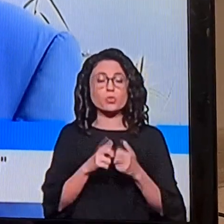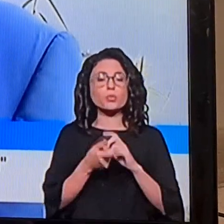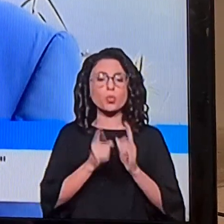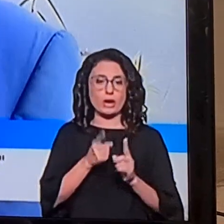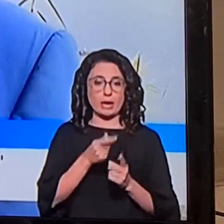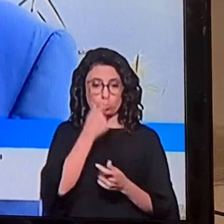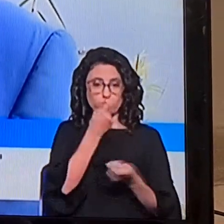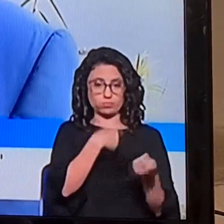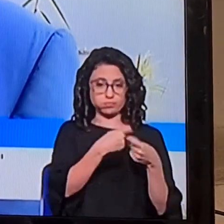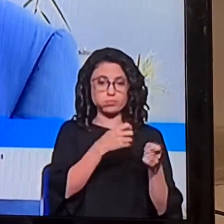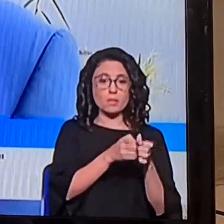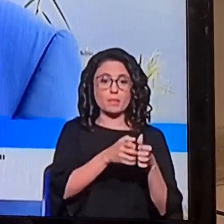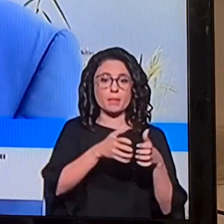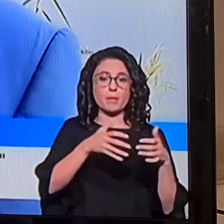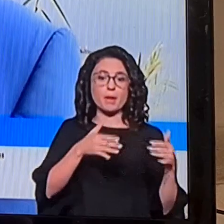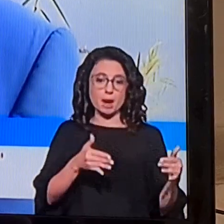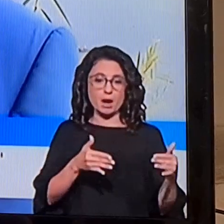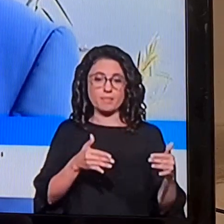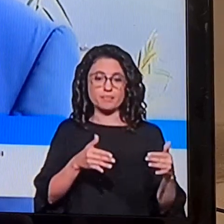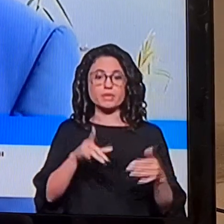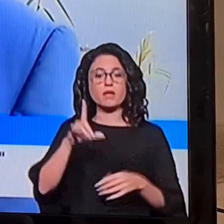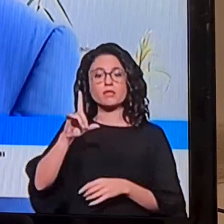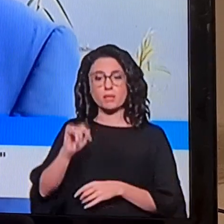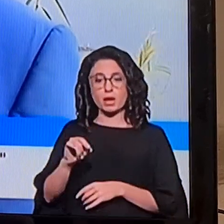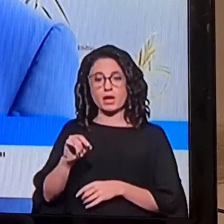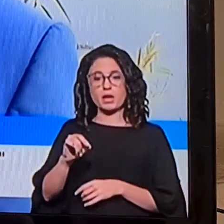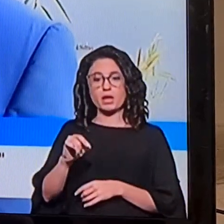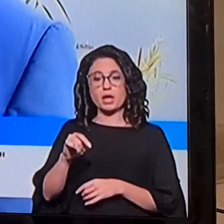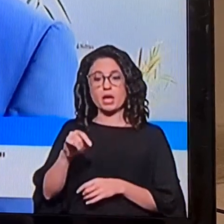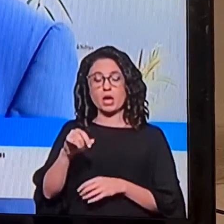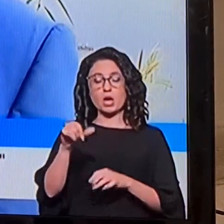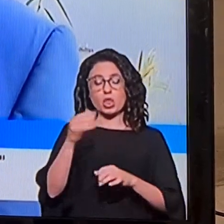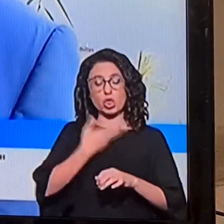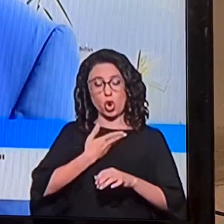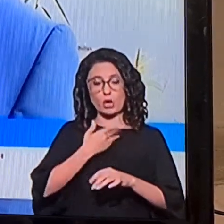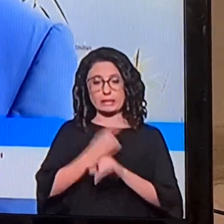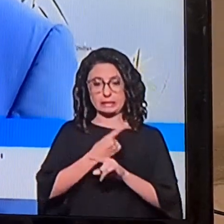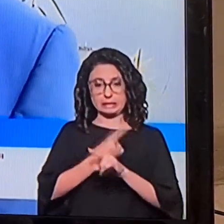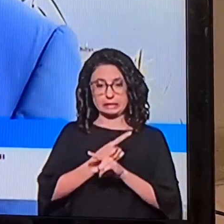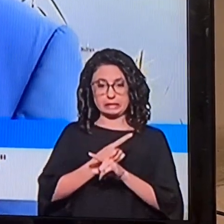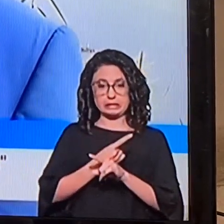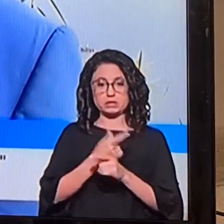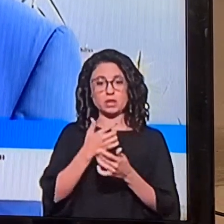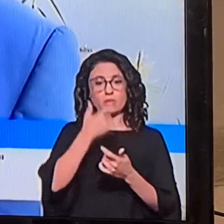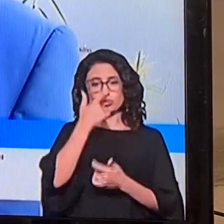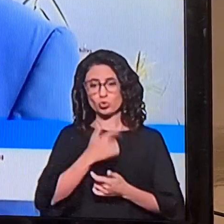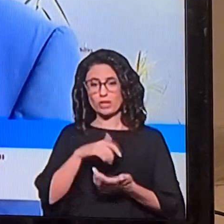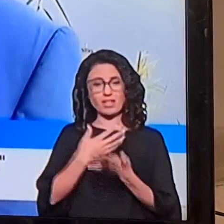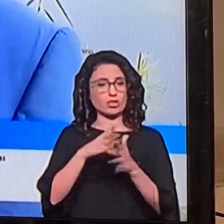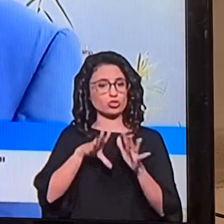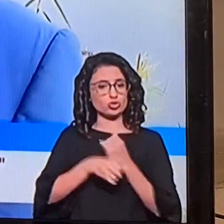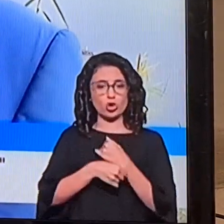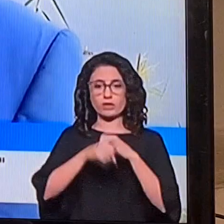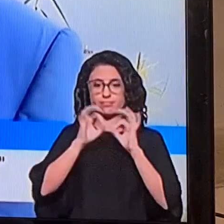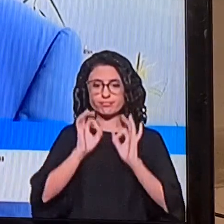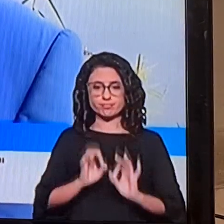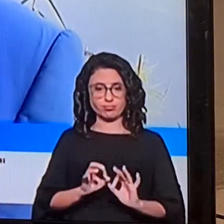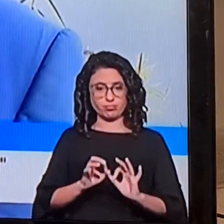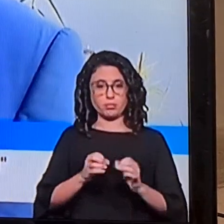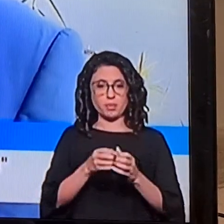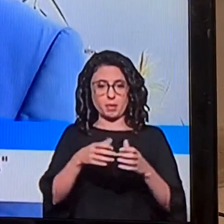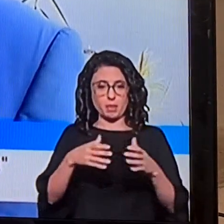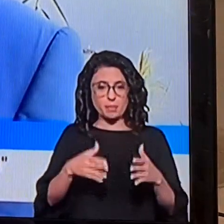traficantes, a proliferação deste tipo de produtos que destrói as pessoas e depois